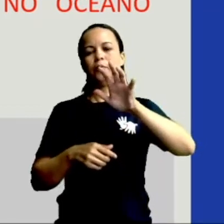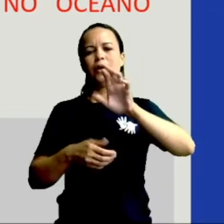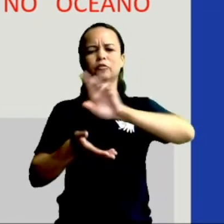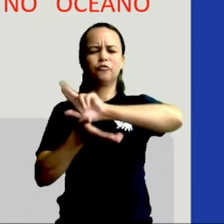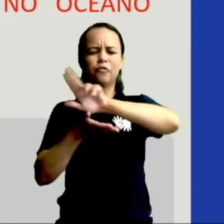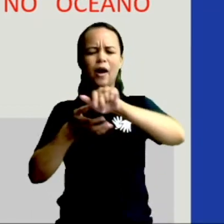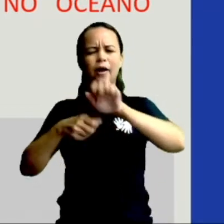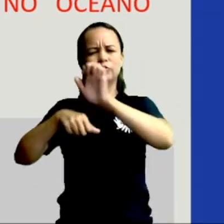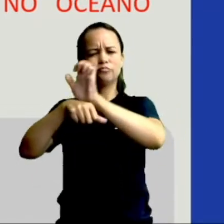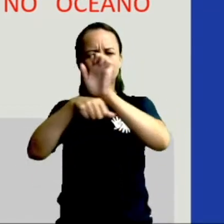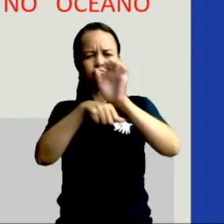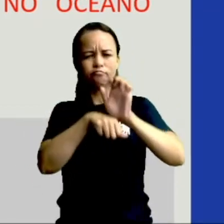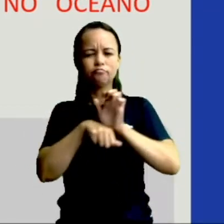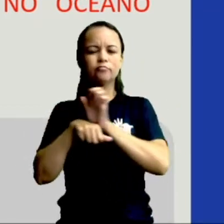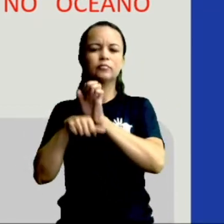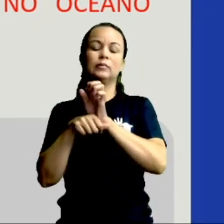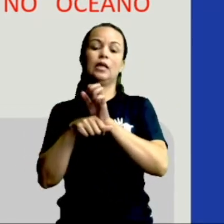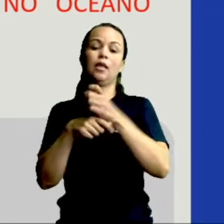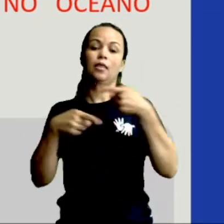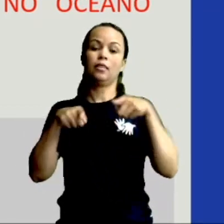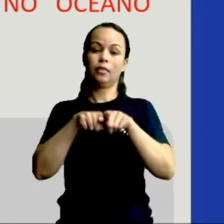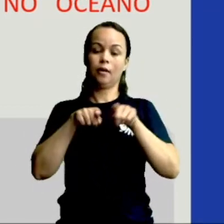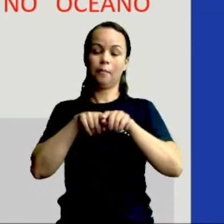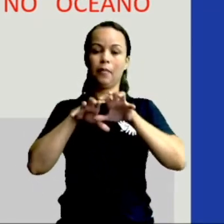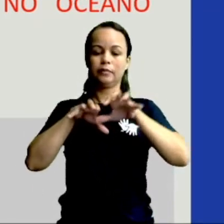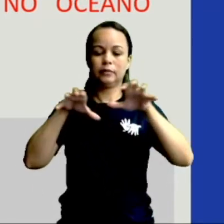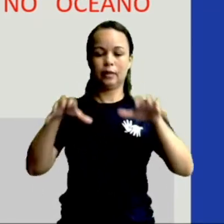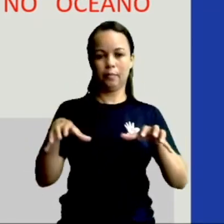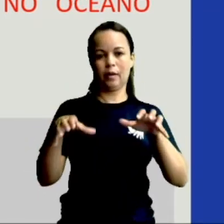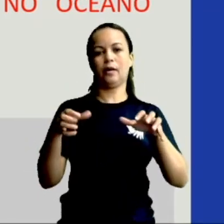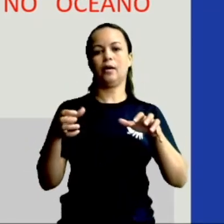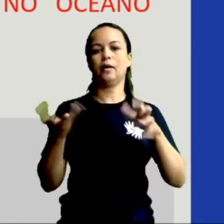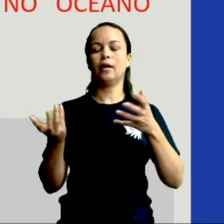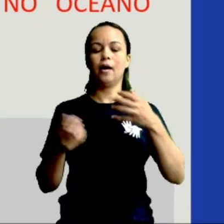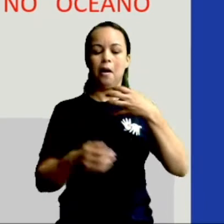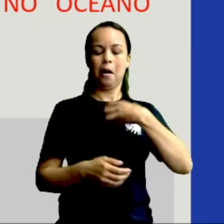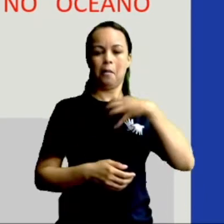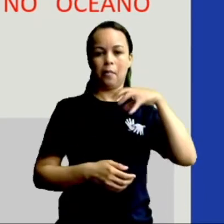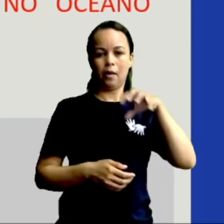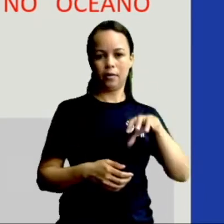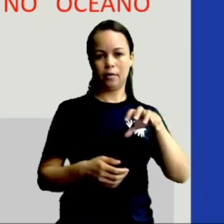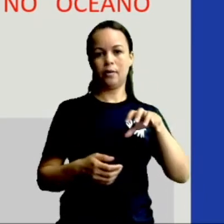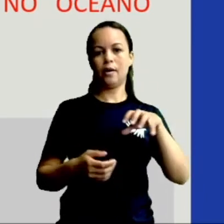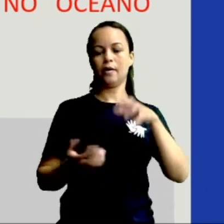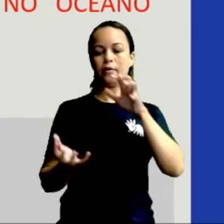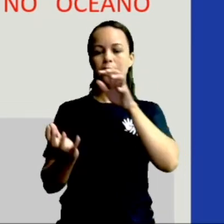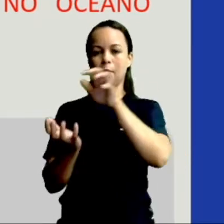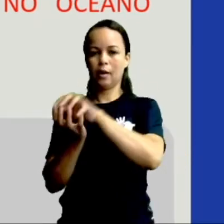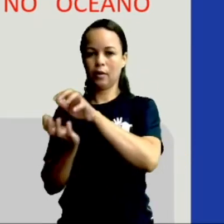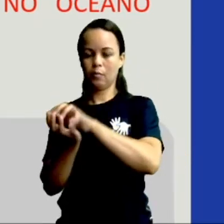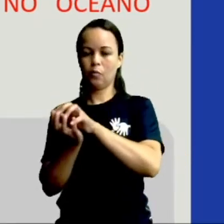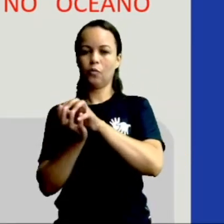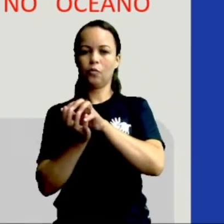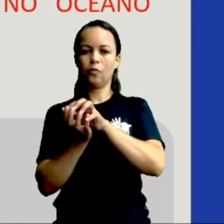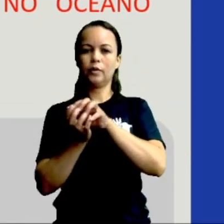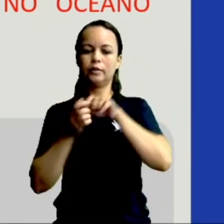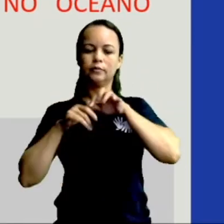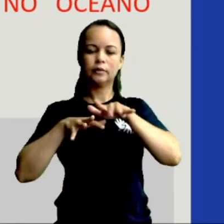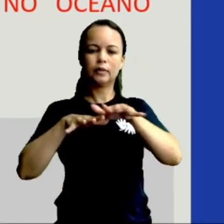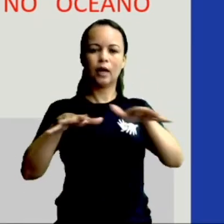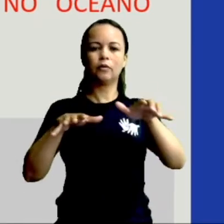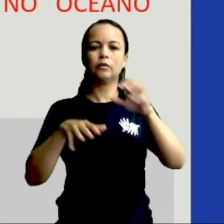estados. Ele também separa a Baía de Pernambuco e deságua no Oceano